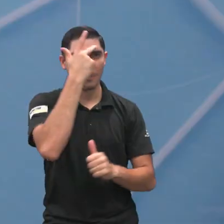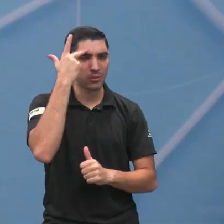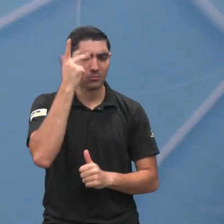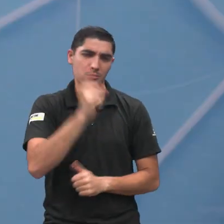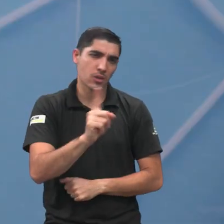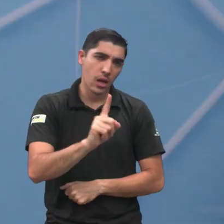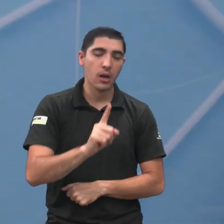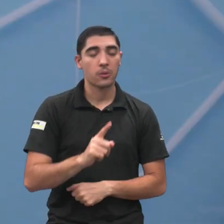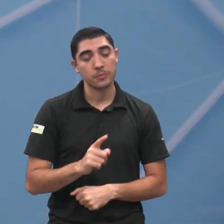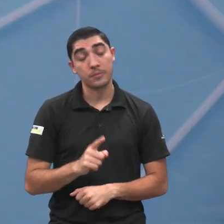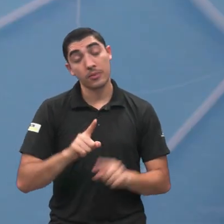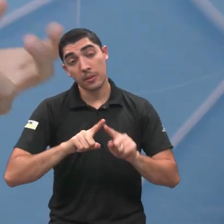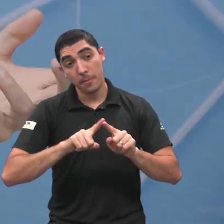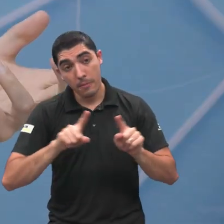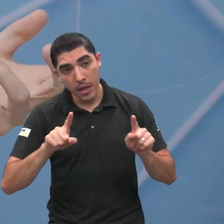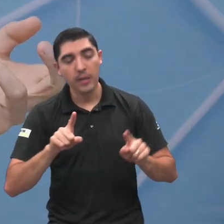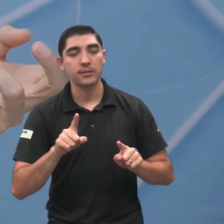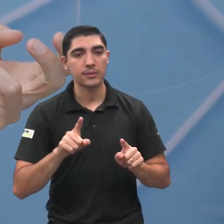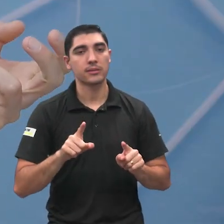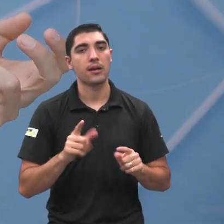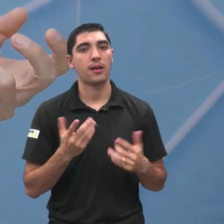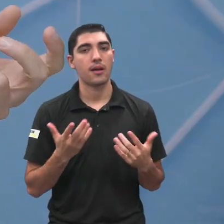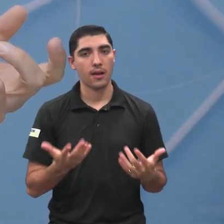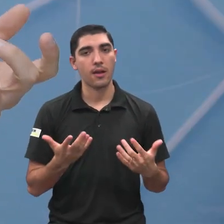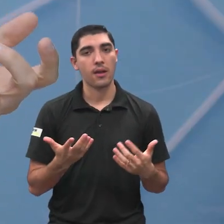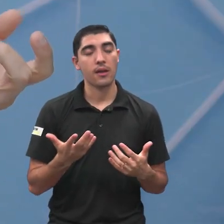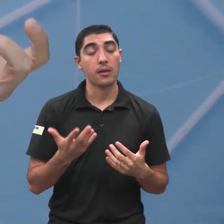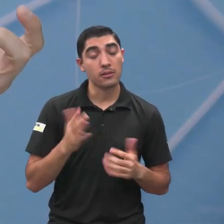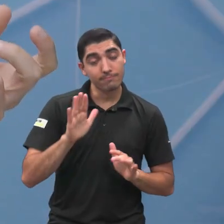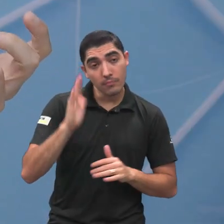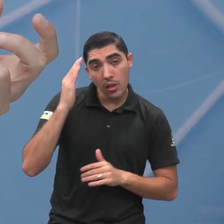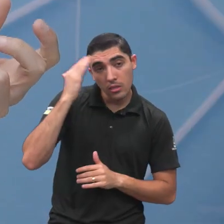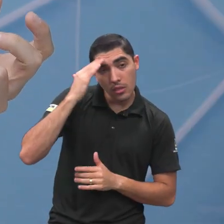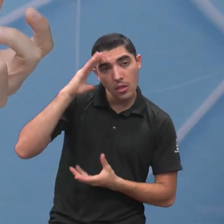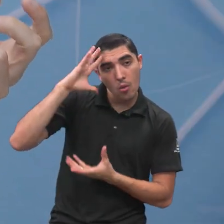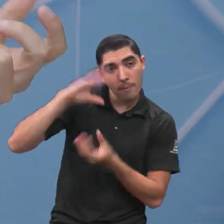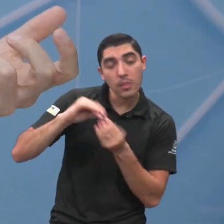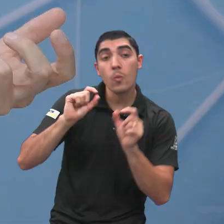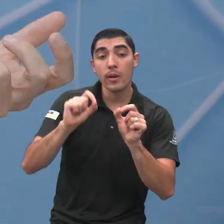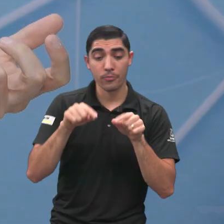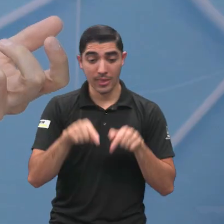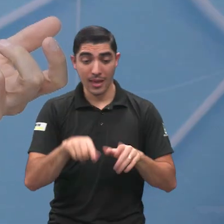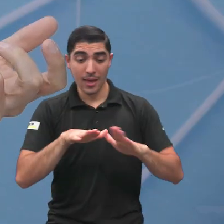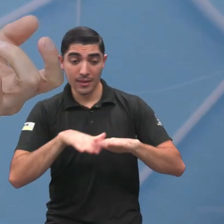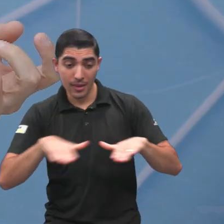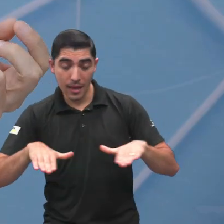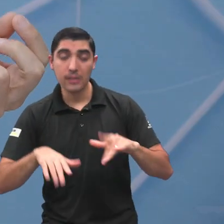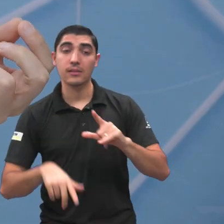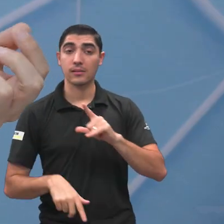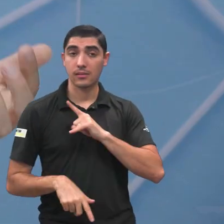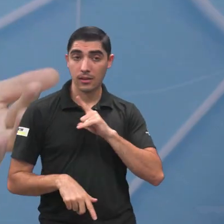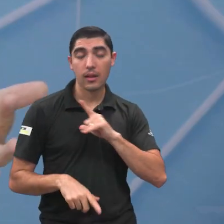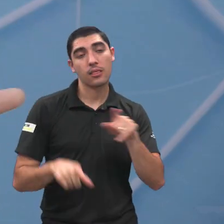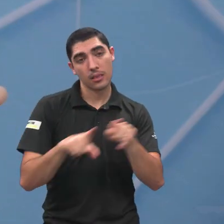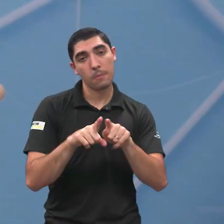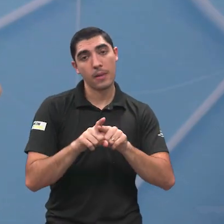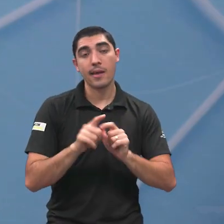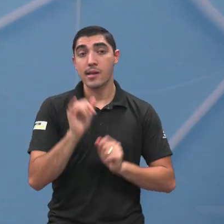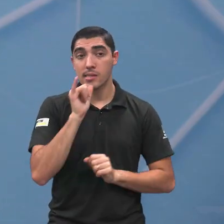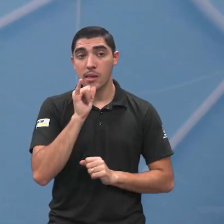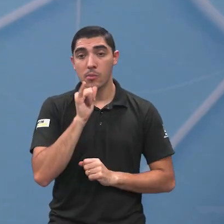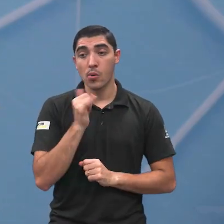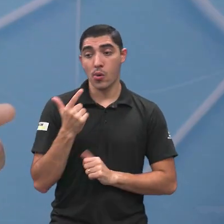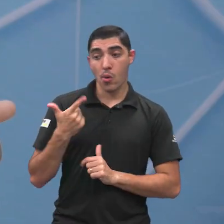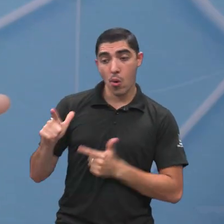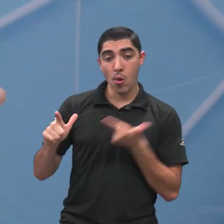né? Mas a gente precisa entender também que a criança, ela também é influenciada por